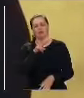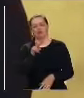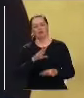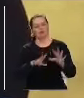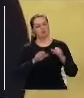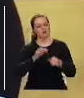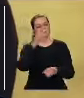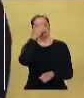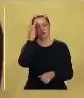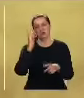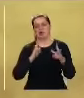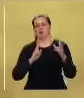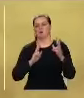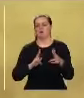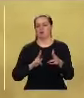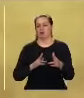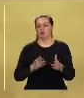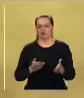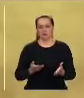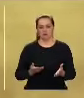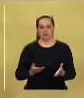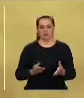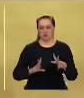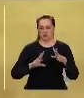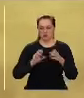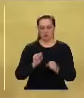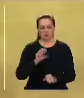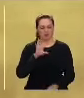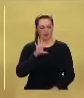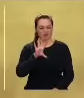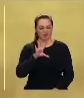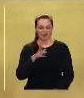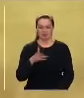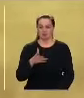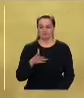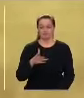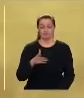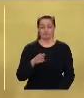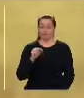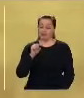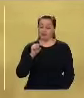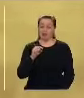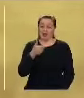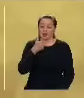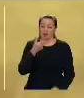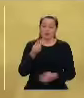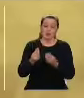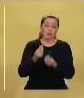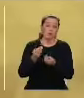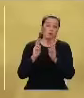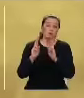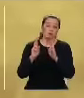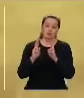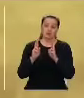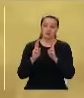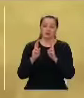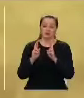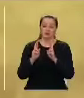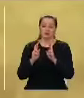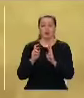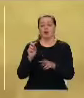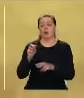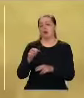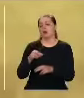assim, e ela vai, não vê saída. Quando é traída, eu te